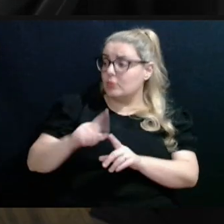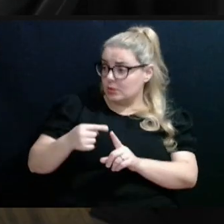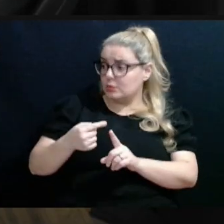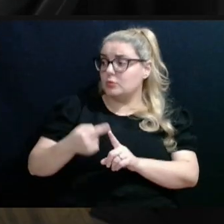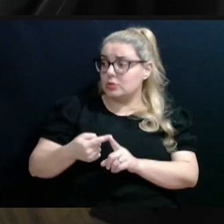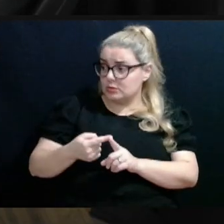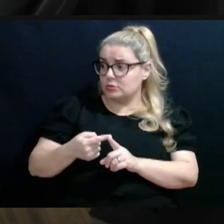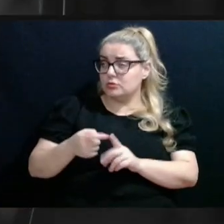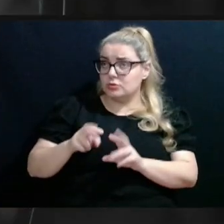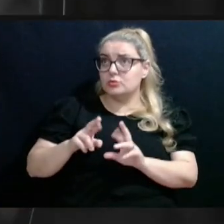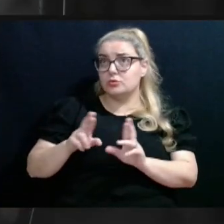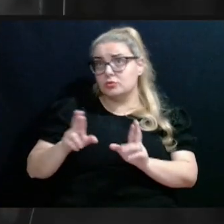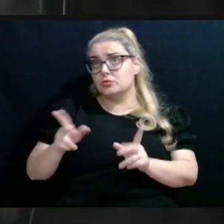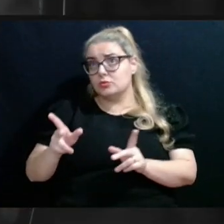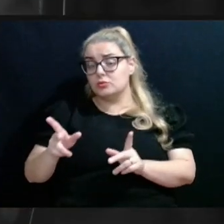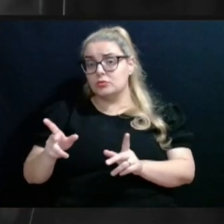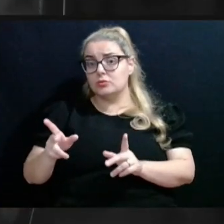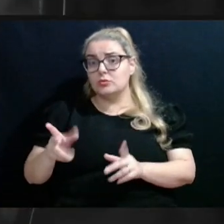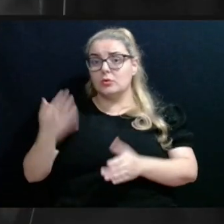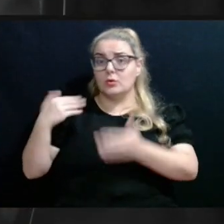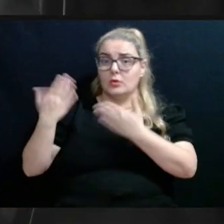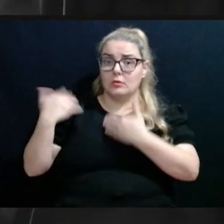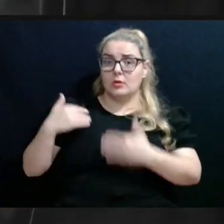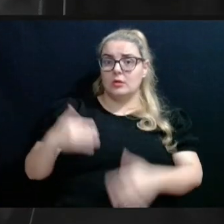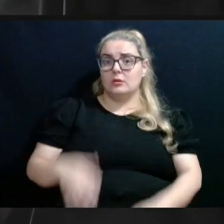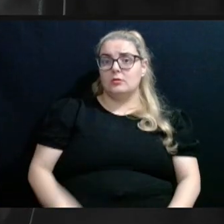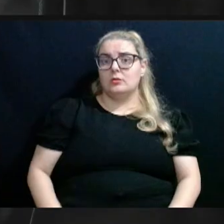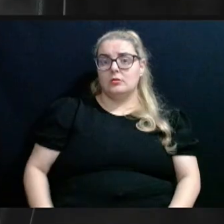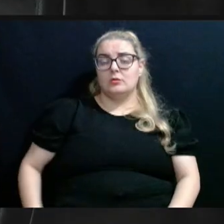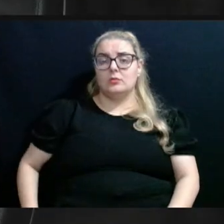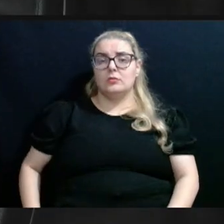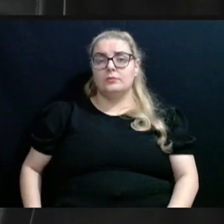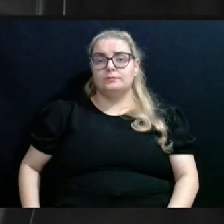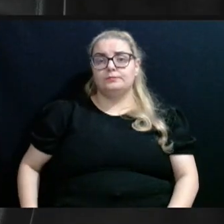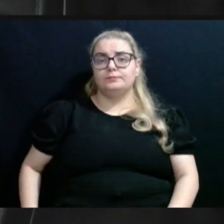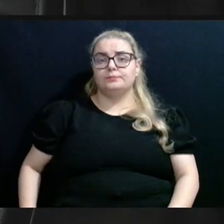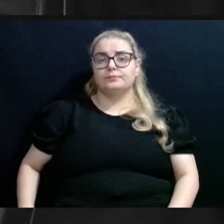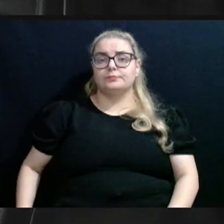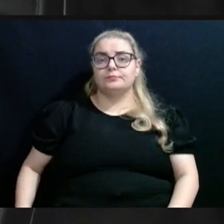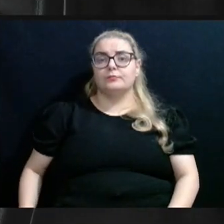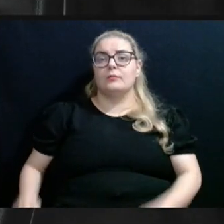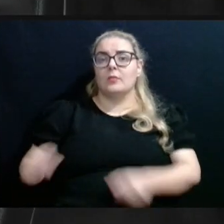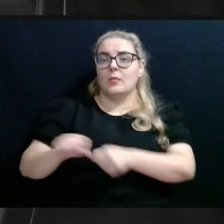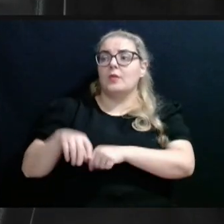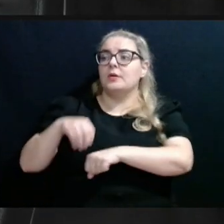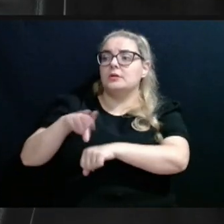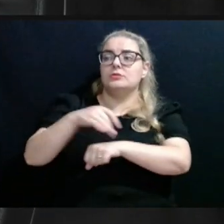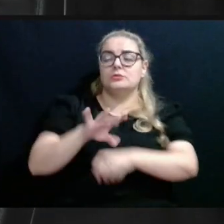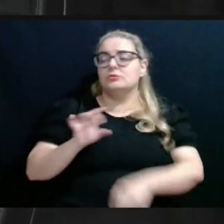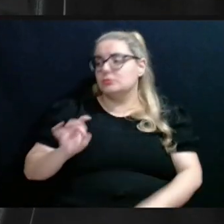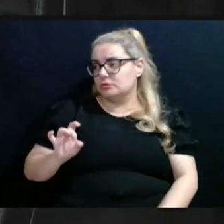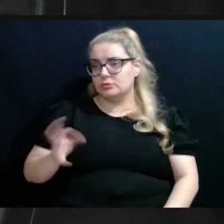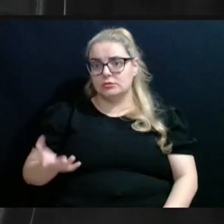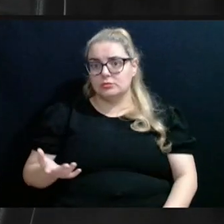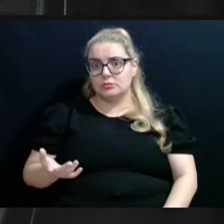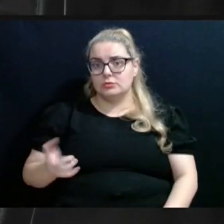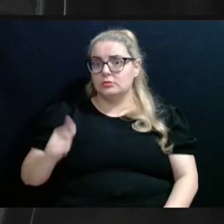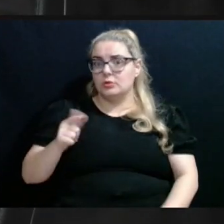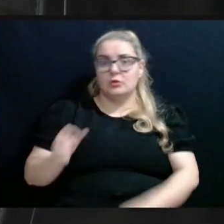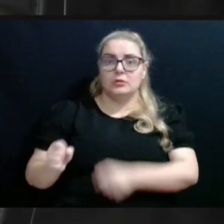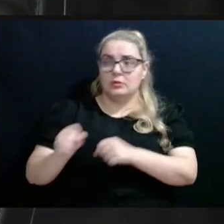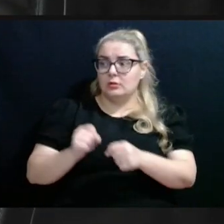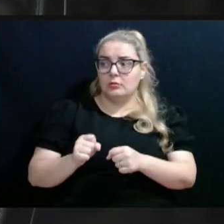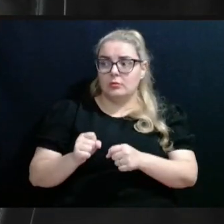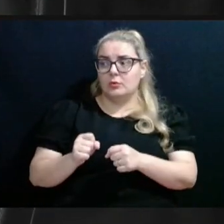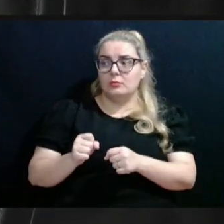diferente da época que nós somente fazíamos indicações ao Poder Executivo, não tendo poder de manipular no